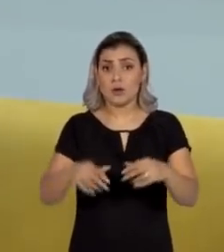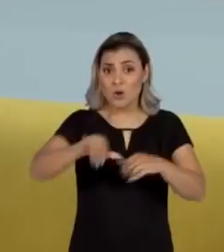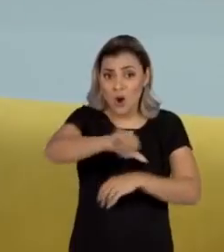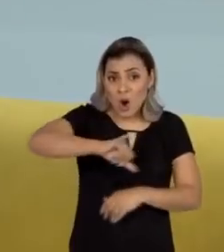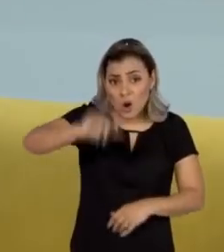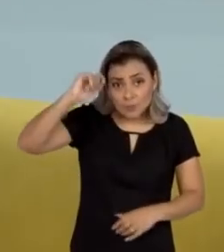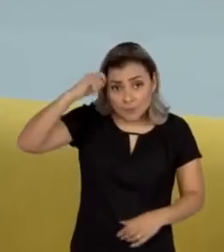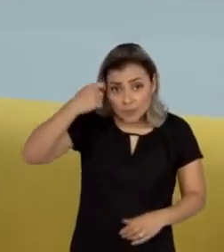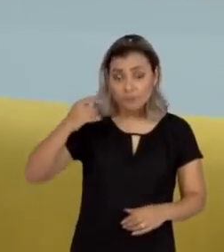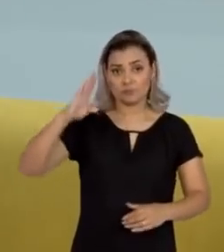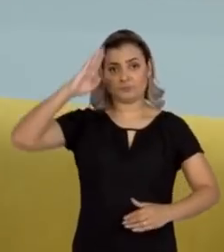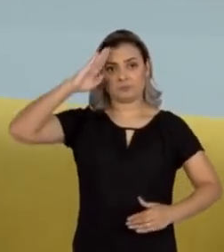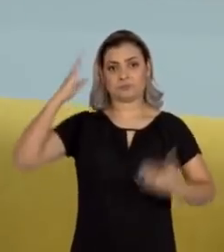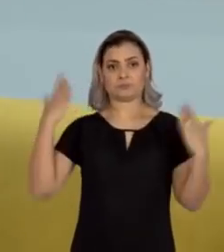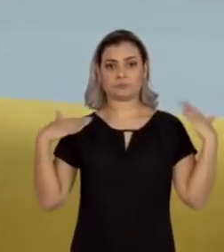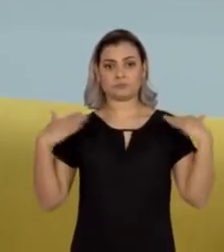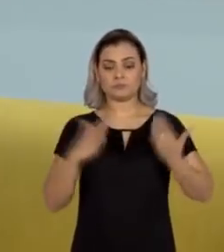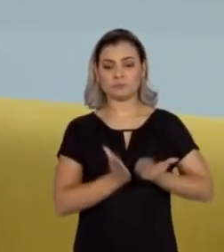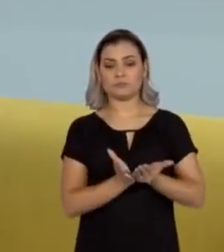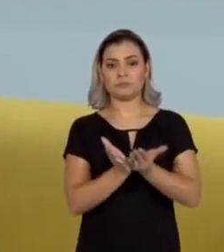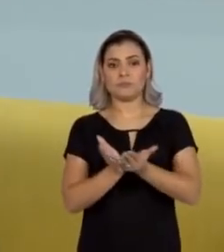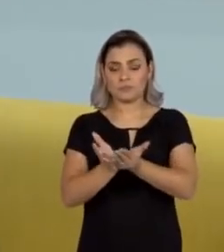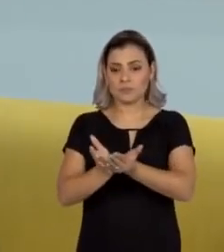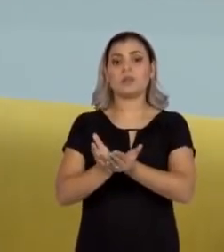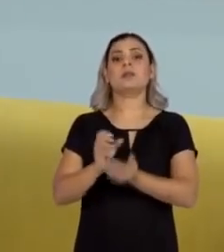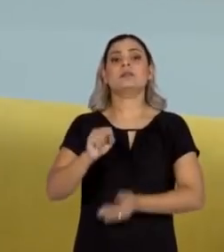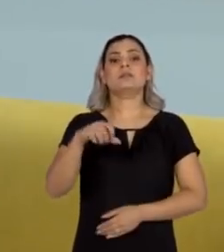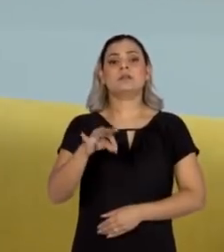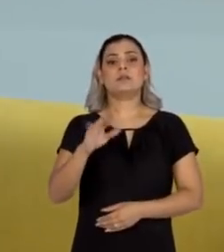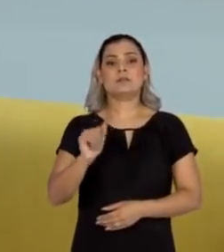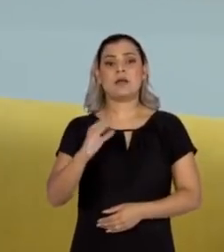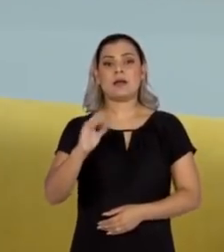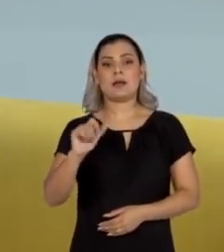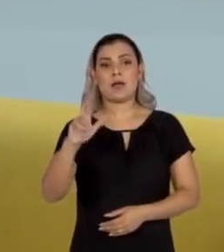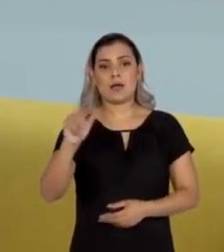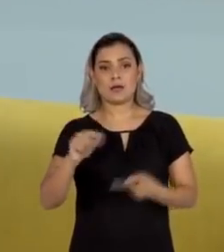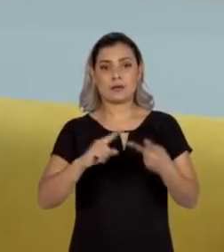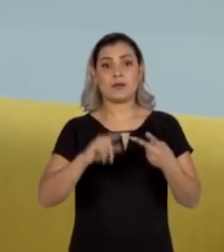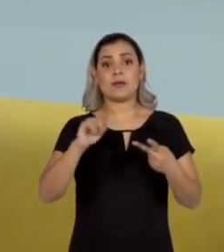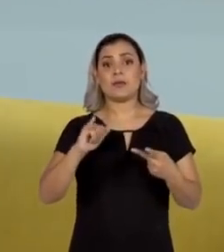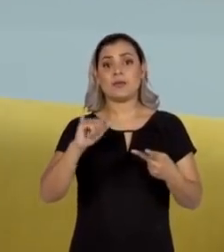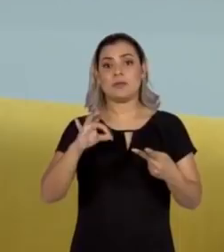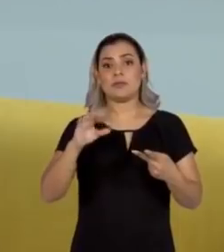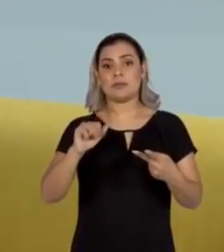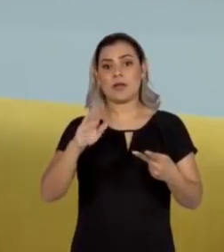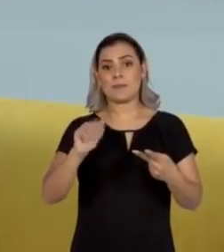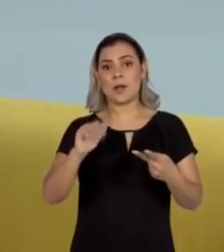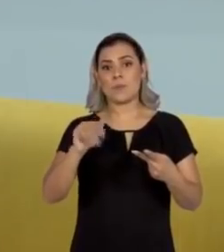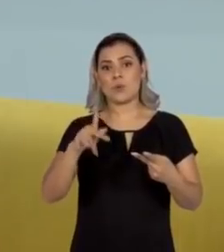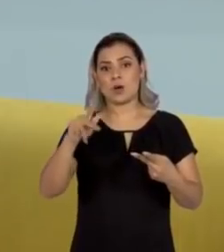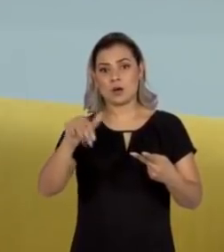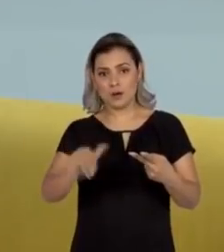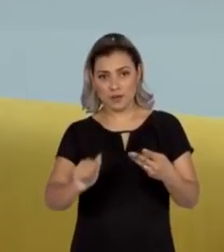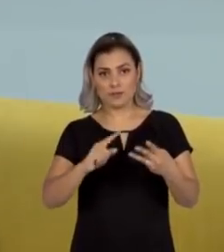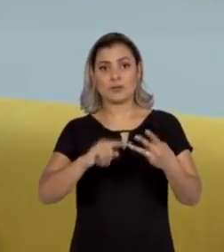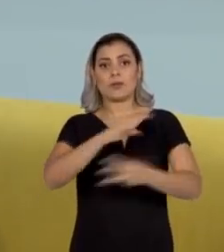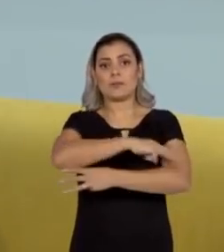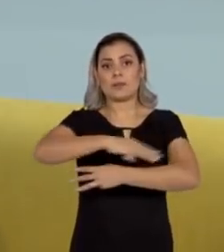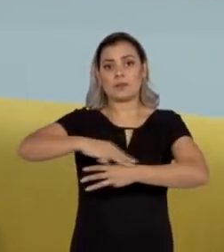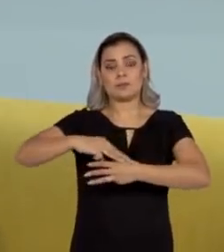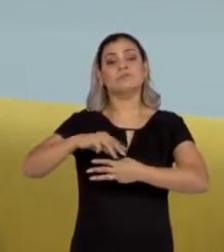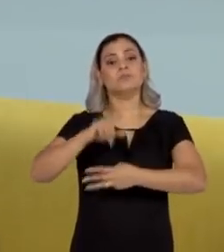Marinha confirmou que as manchas encontradas em Santa Clara, em São Francisco de Itabapoana, no Rio de Janeiro, são compatíveis com